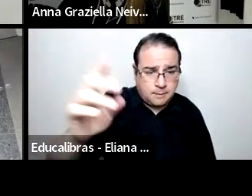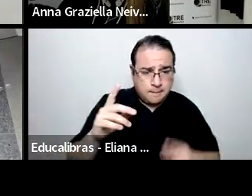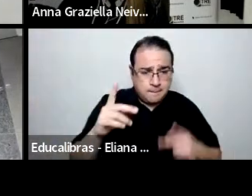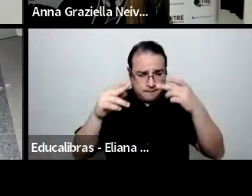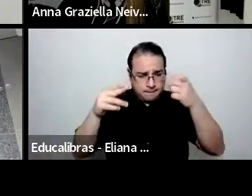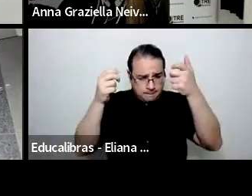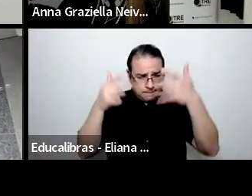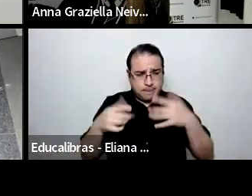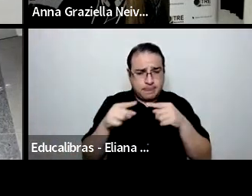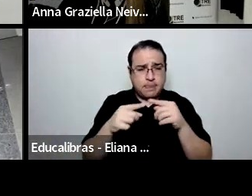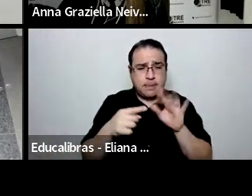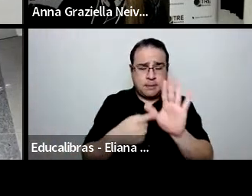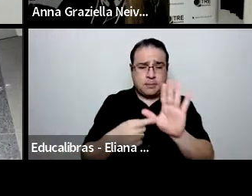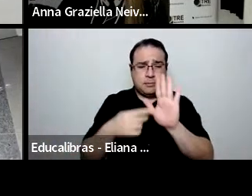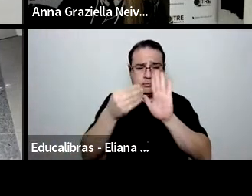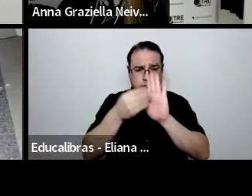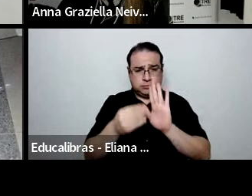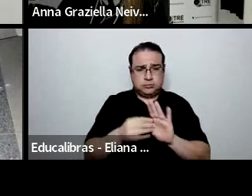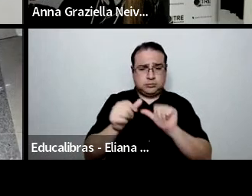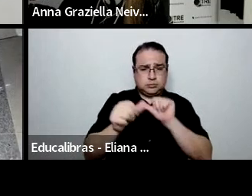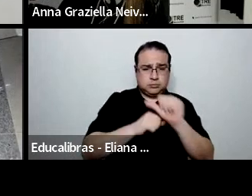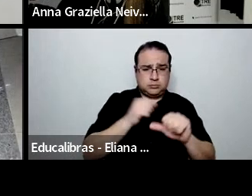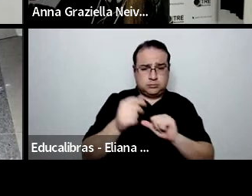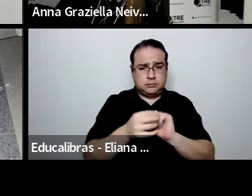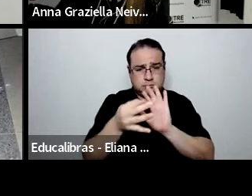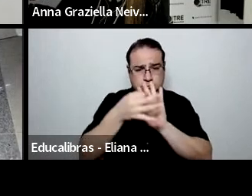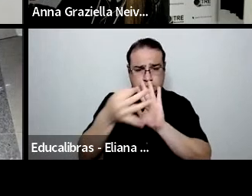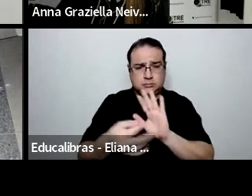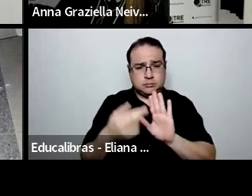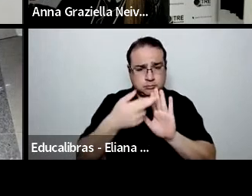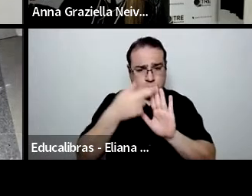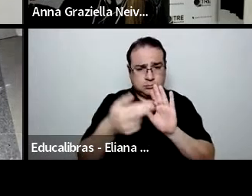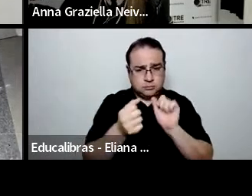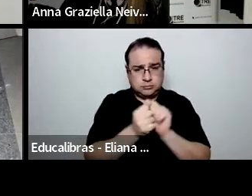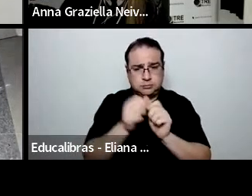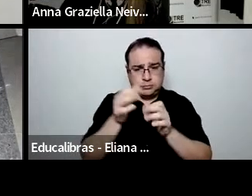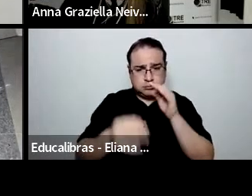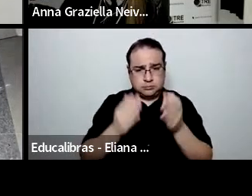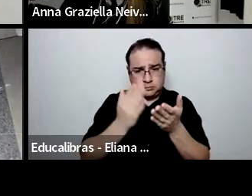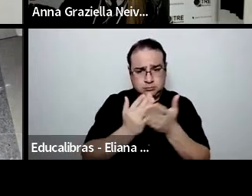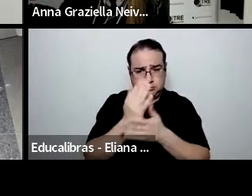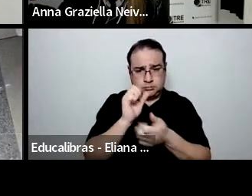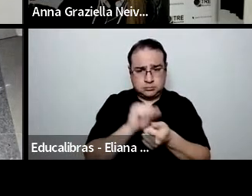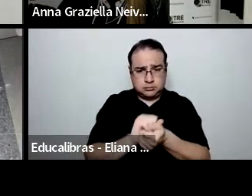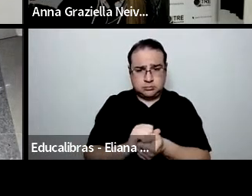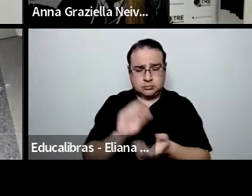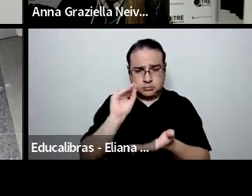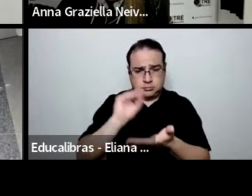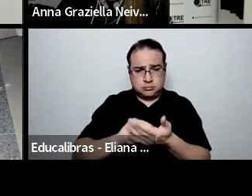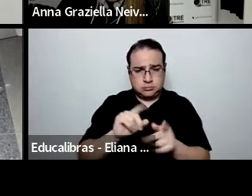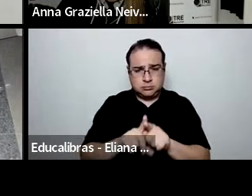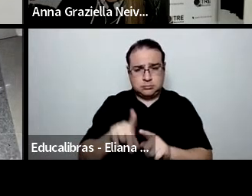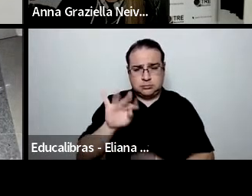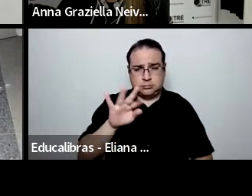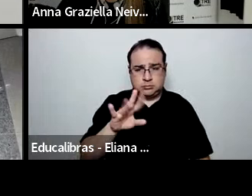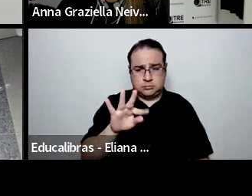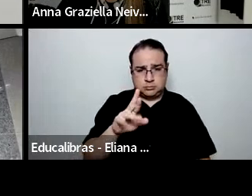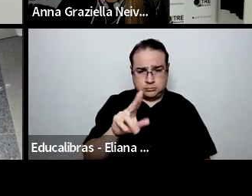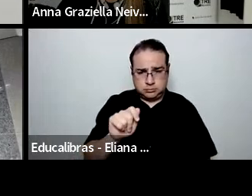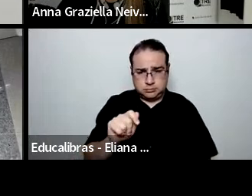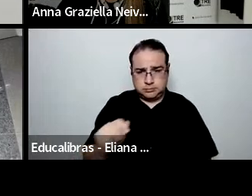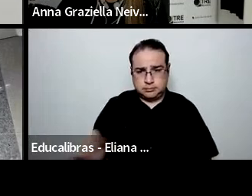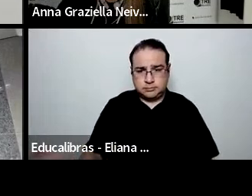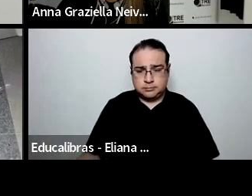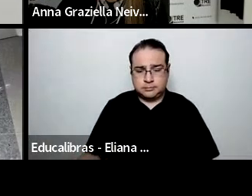fez autedici aparecer e que a ilustre relatora julgue procedente o registro de candidatura à